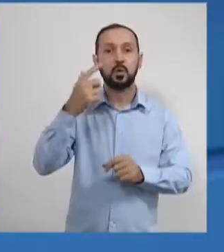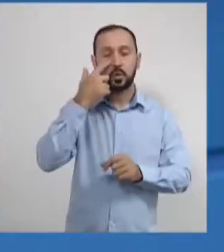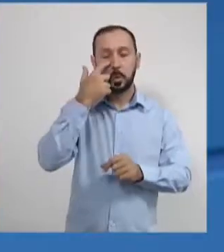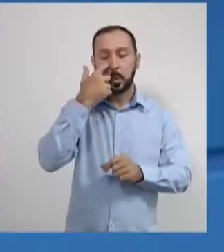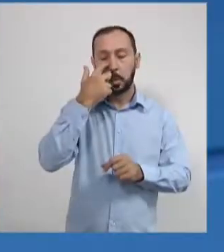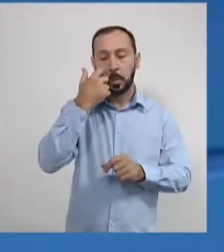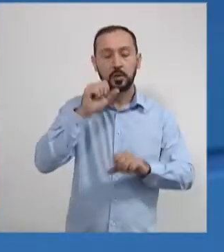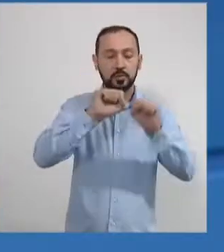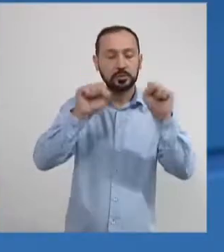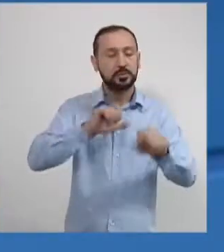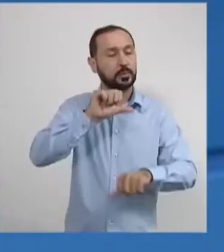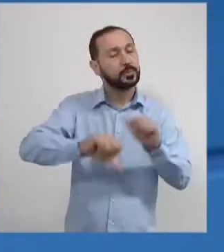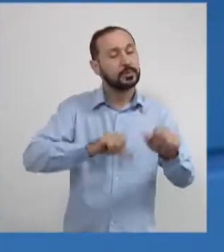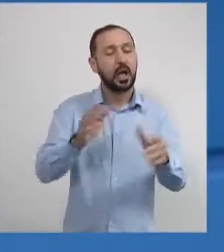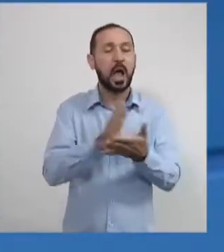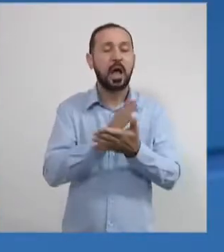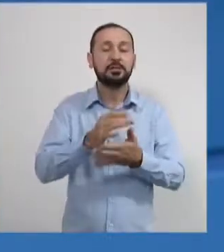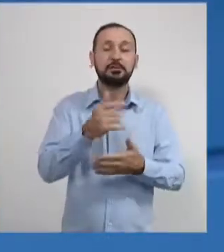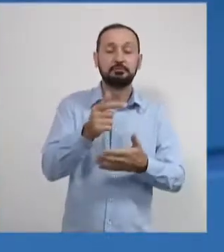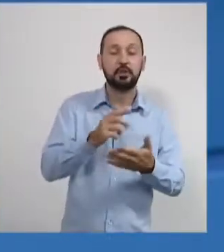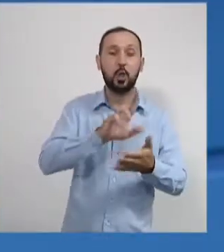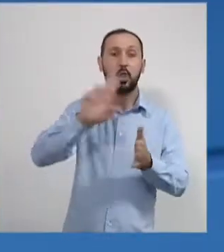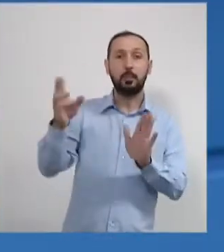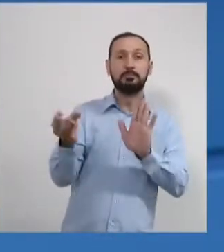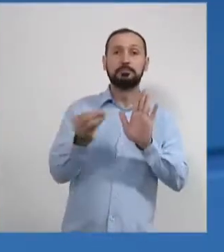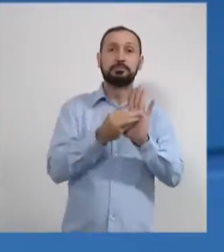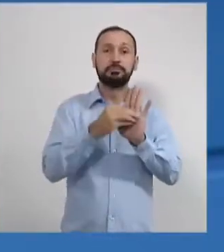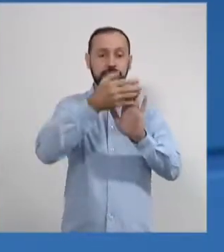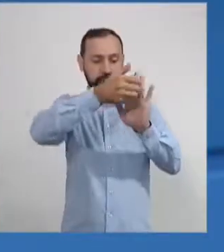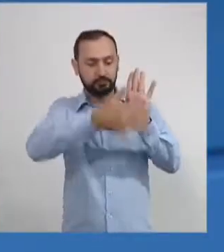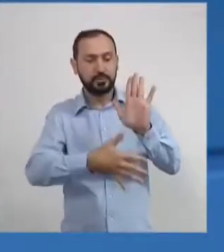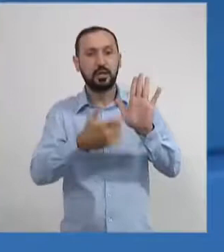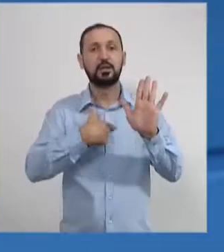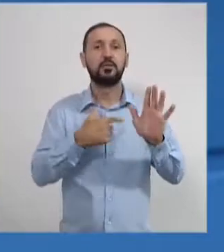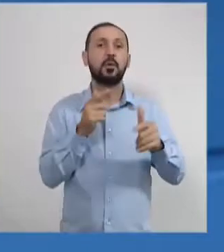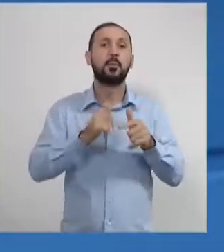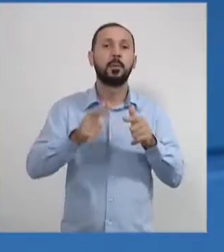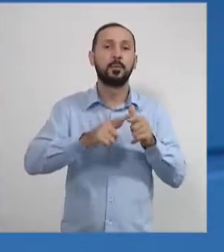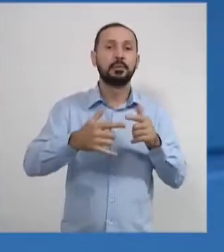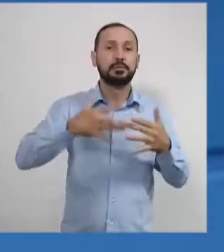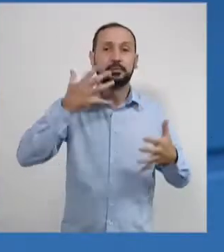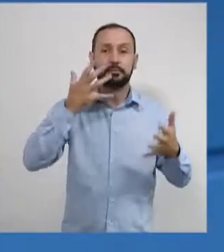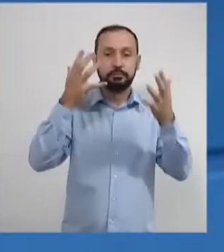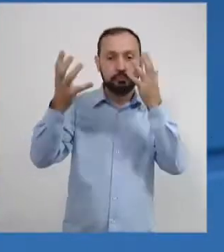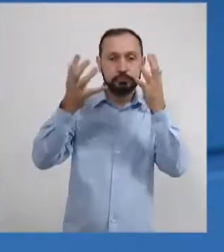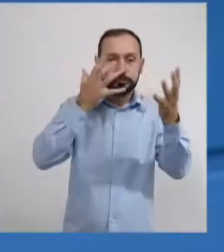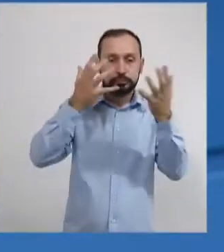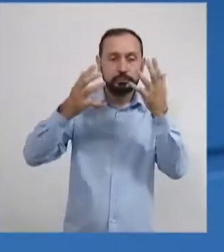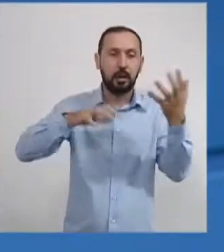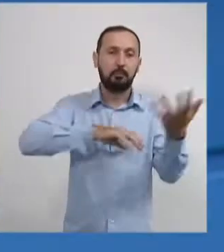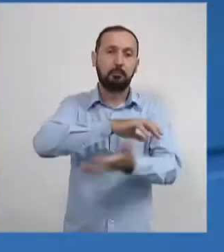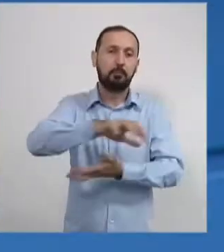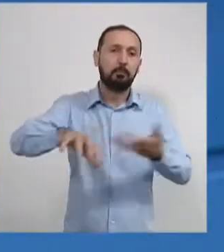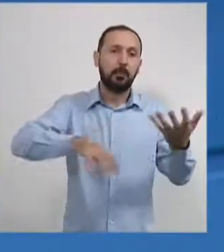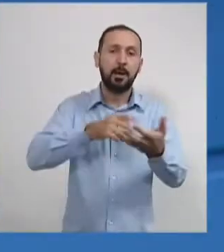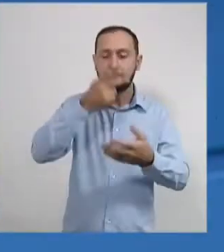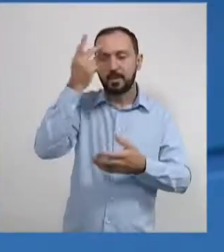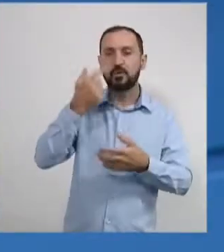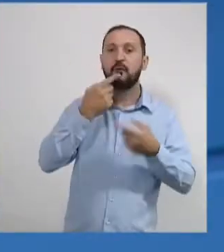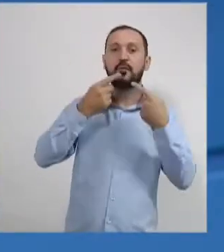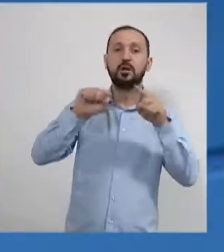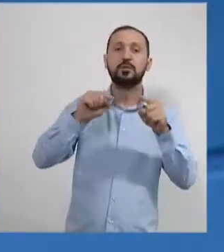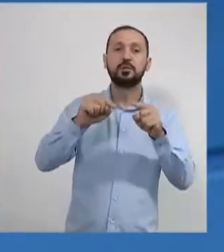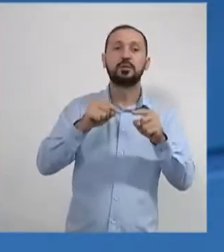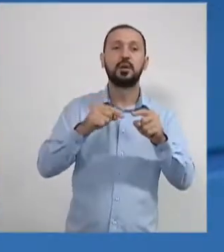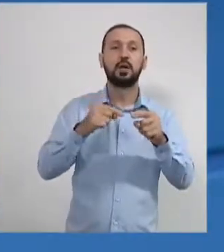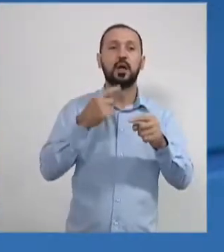todo o sistema, e aí muita gente não tinha o seu nome na lista e causou todo o transtorno, a celeuma, inclusive, de pessoas dizendo que ia entrar com uma